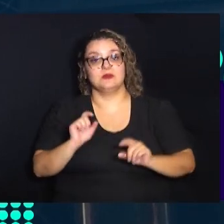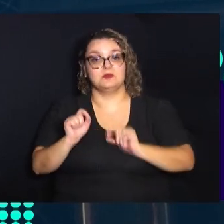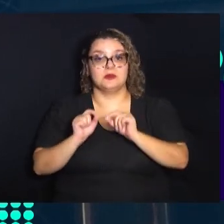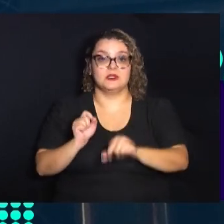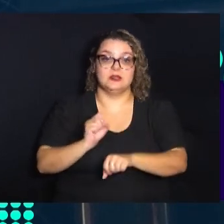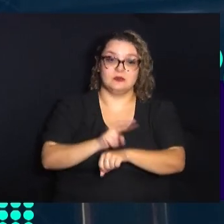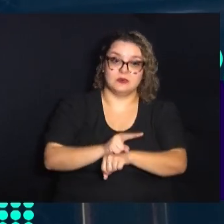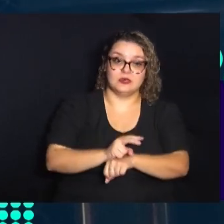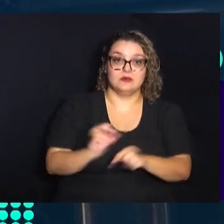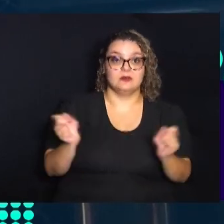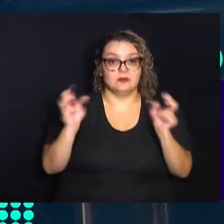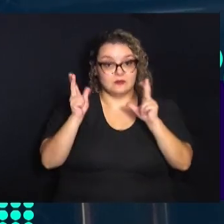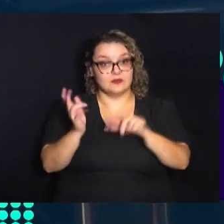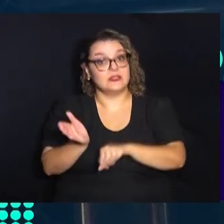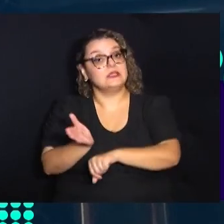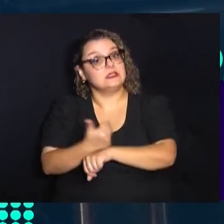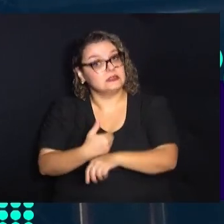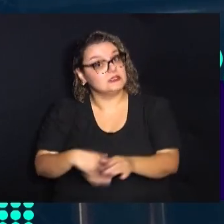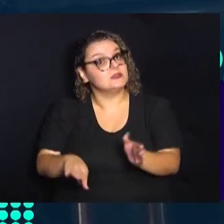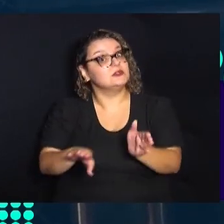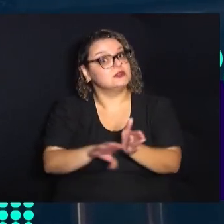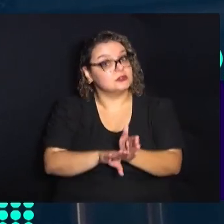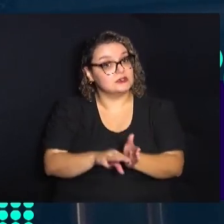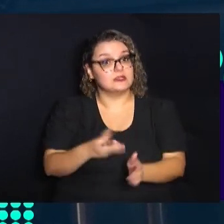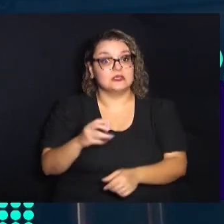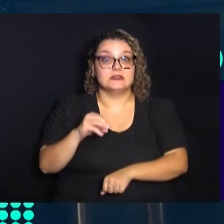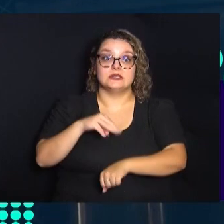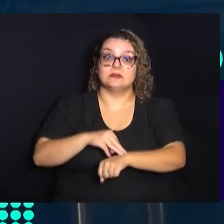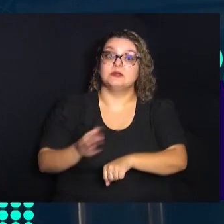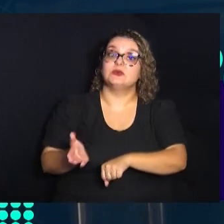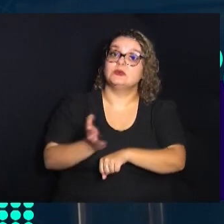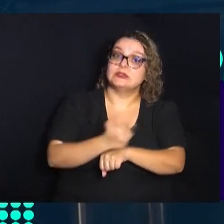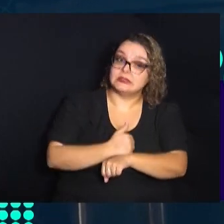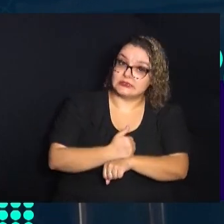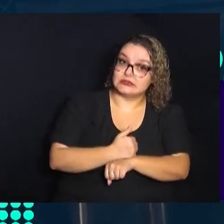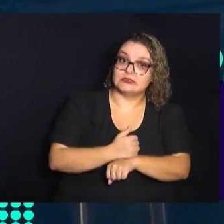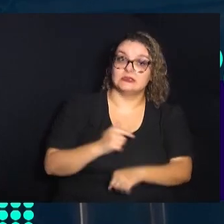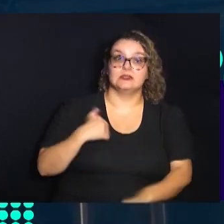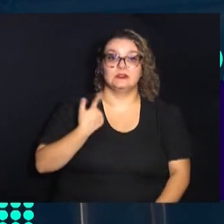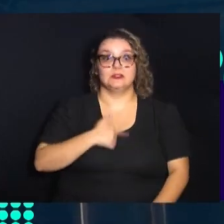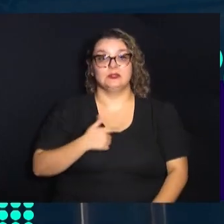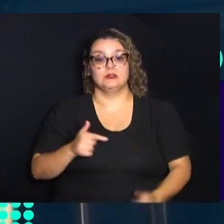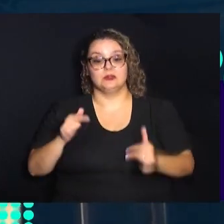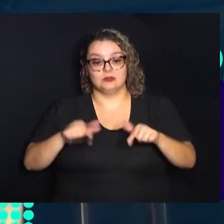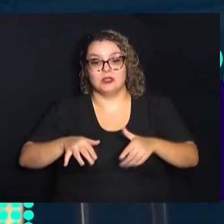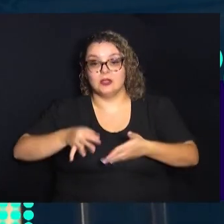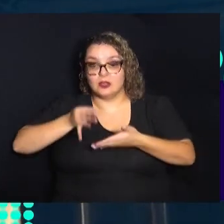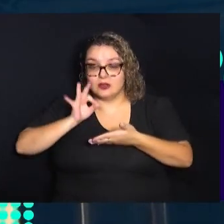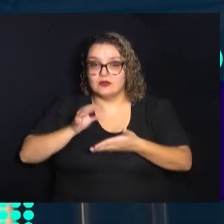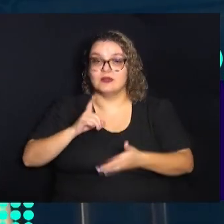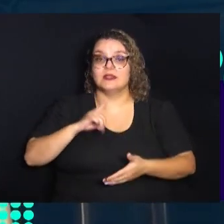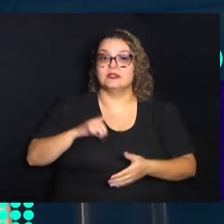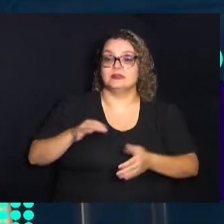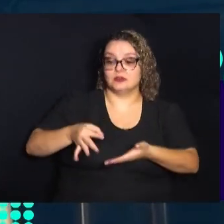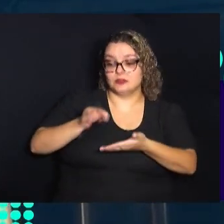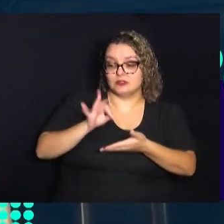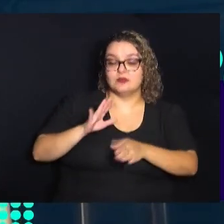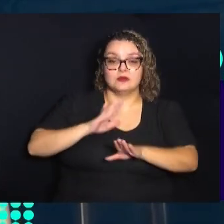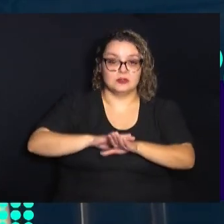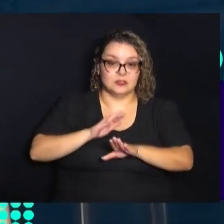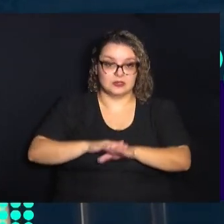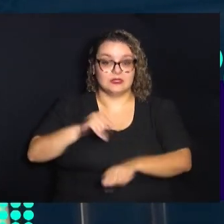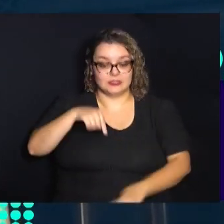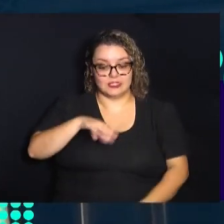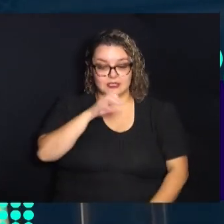gente libera. E para quem reservou, ficar atento, chegar antes, chega meia hora antes. A gente está com um espaço café, vai ter um espaço